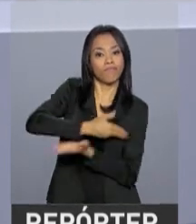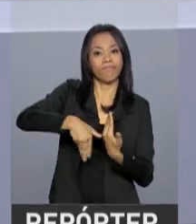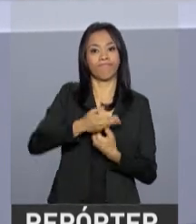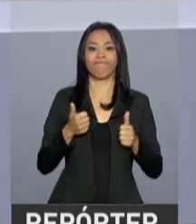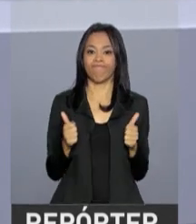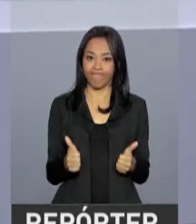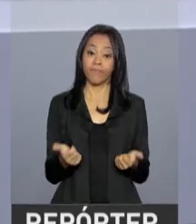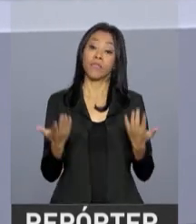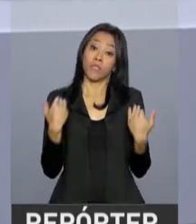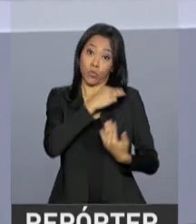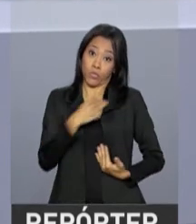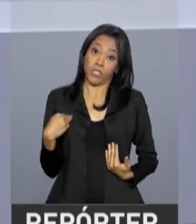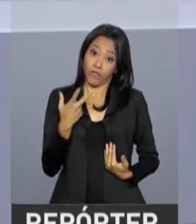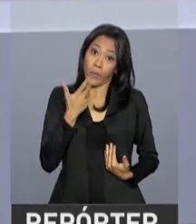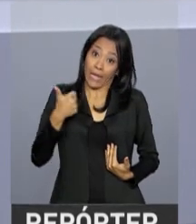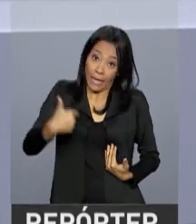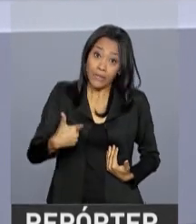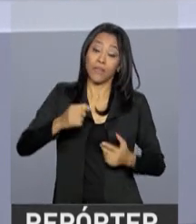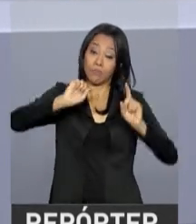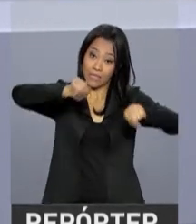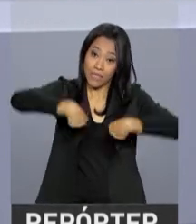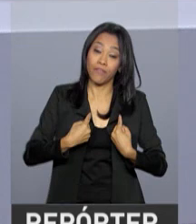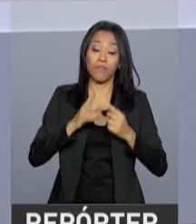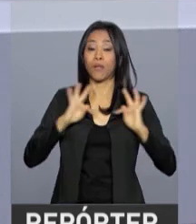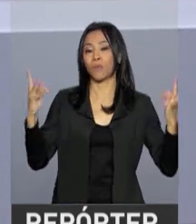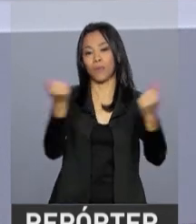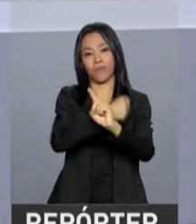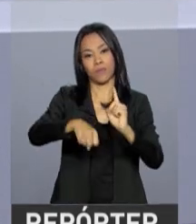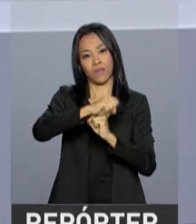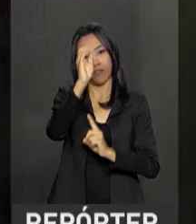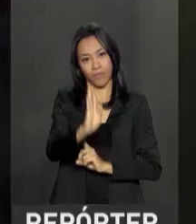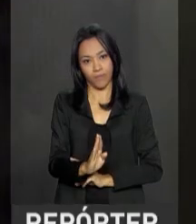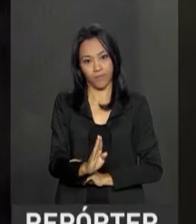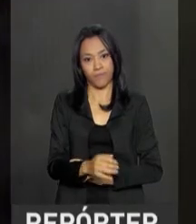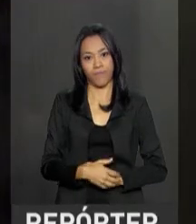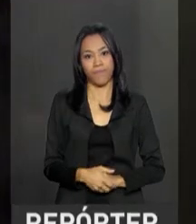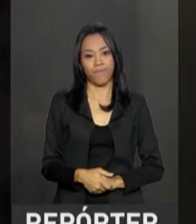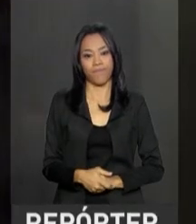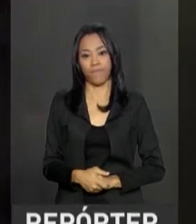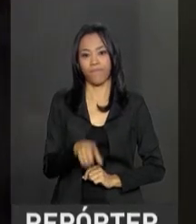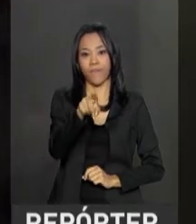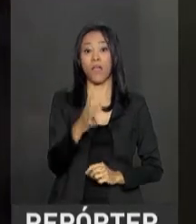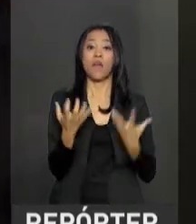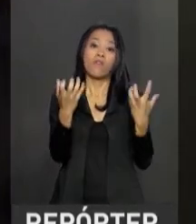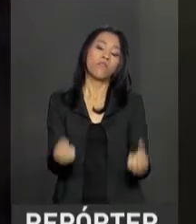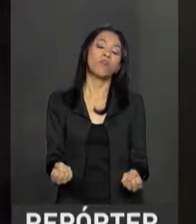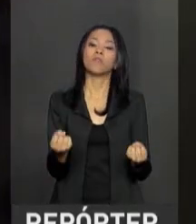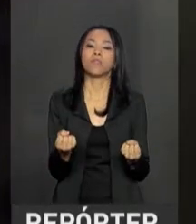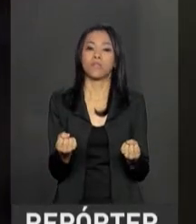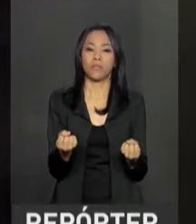elas para o ministro esse é um desafio de toda a sociedade brasileira nós vamos iniciar como